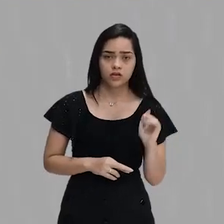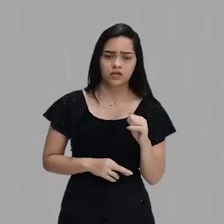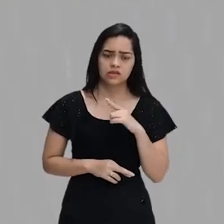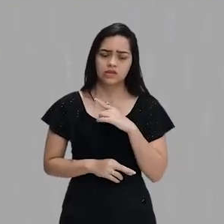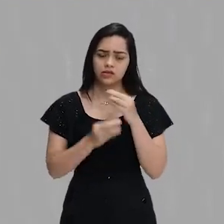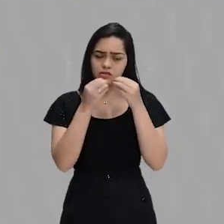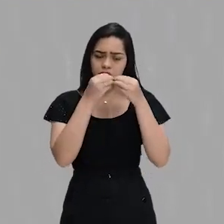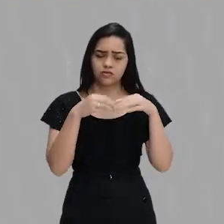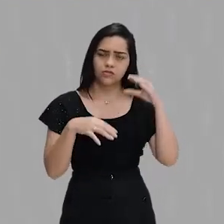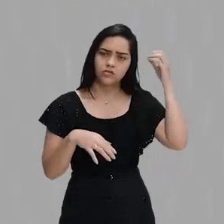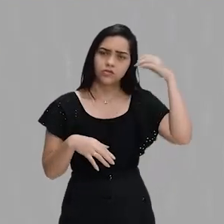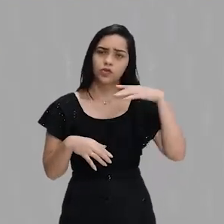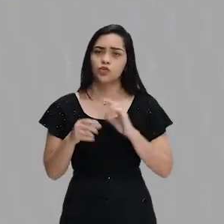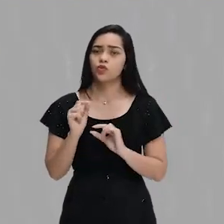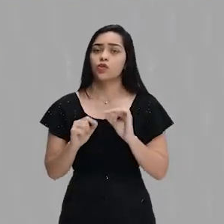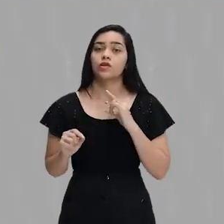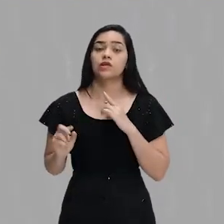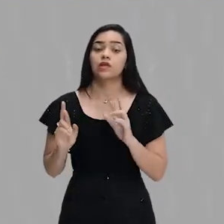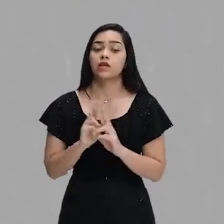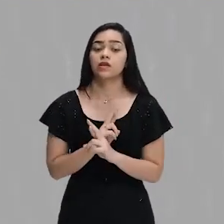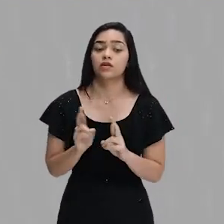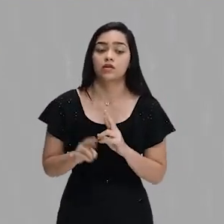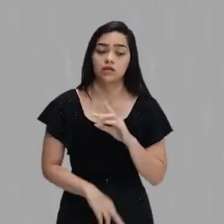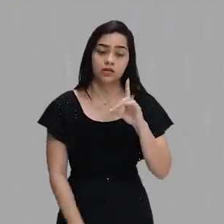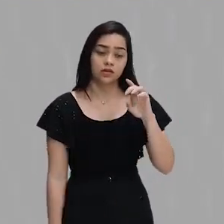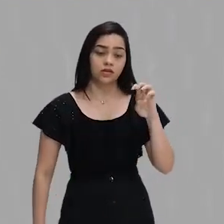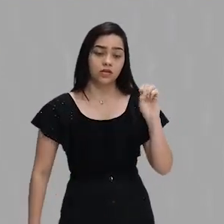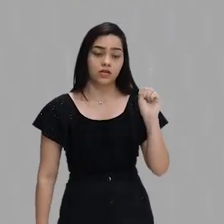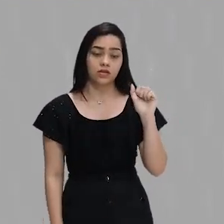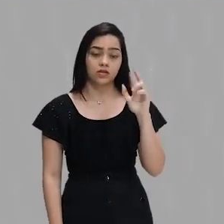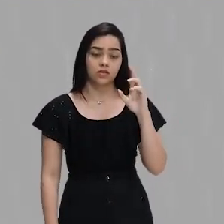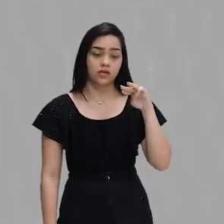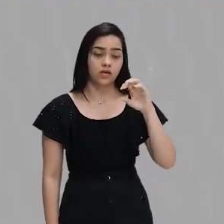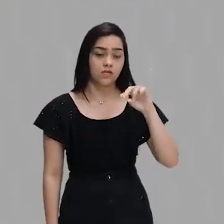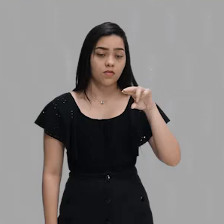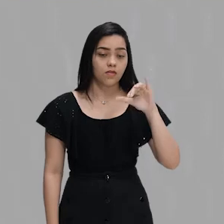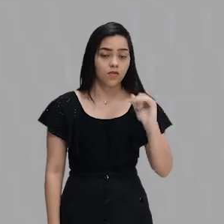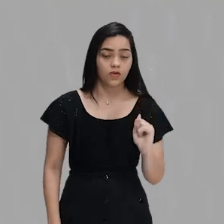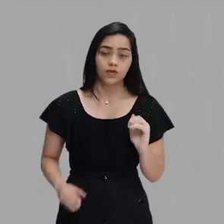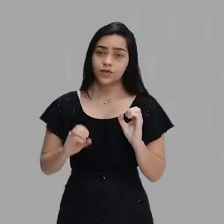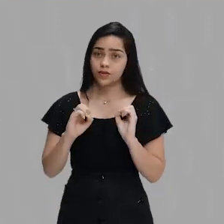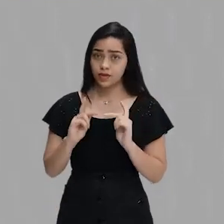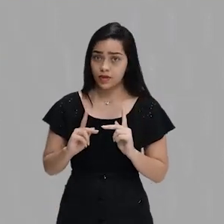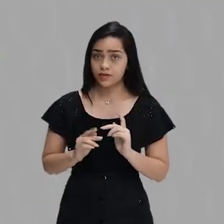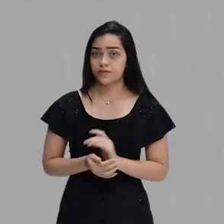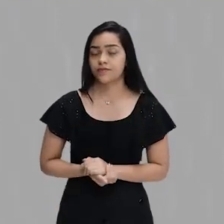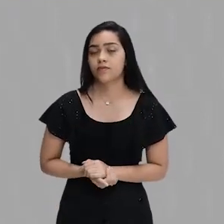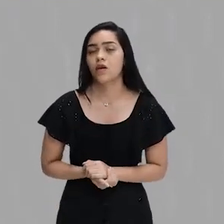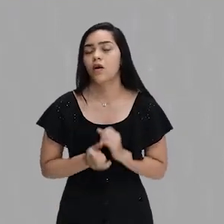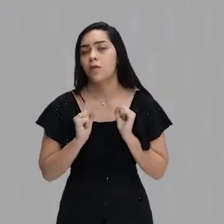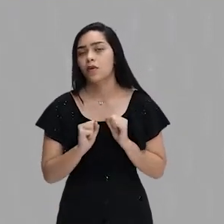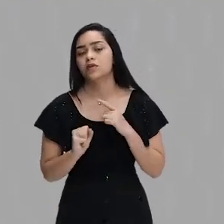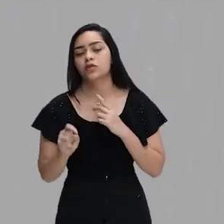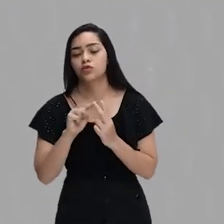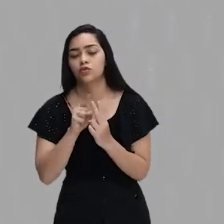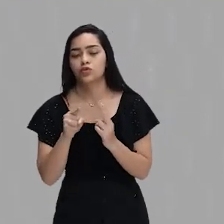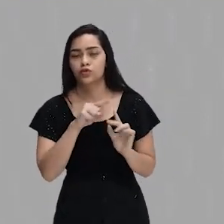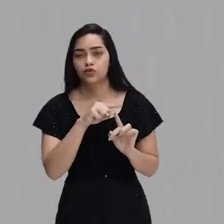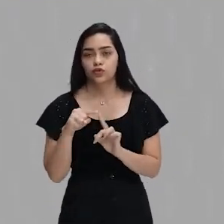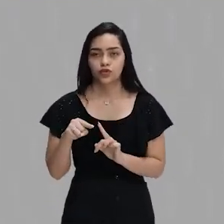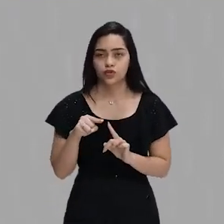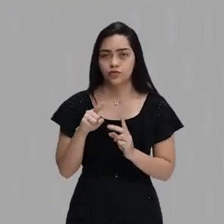prejuízo, aí eu vou ter relação desarmônica, ok? Então, nós podemos ter dois tipos de